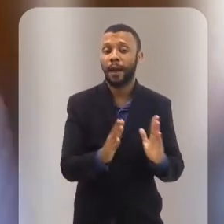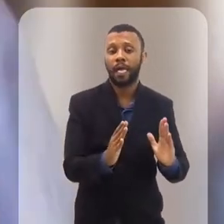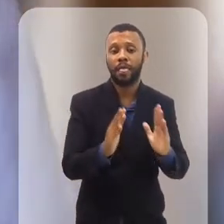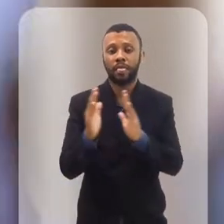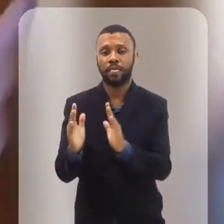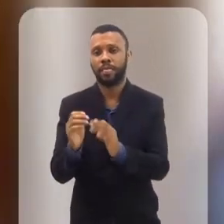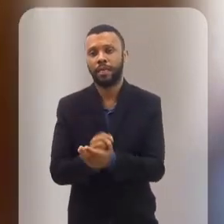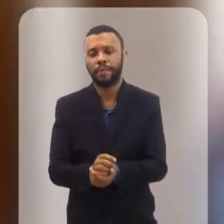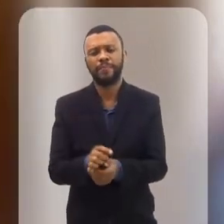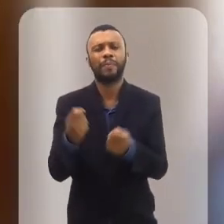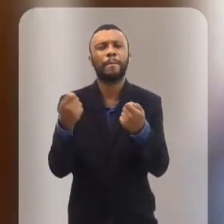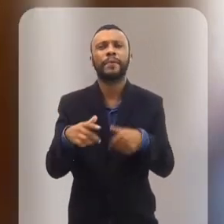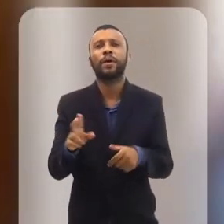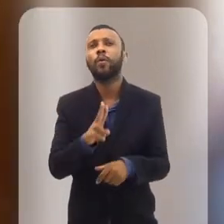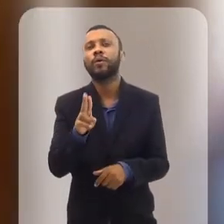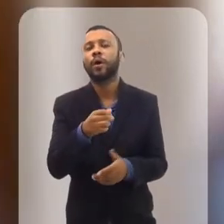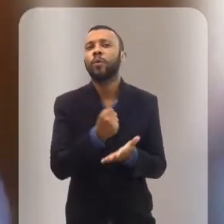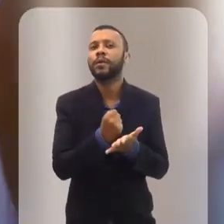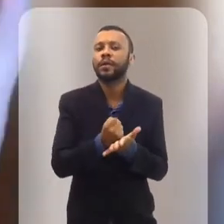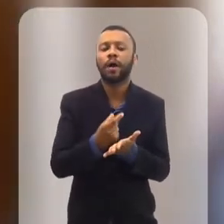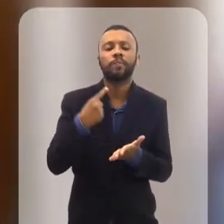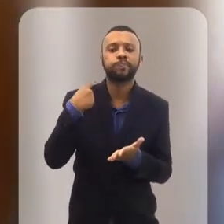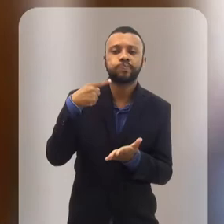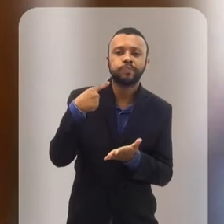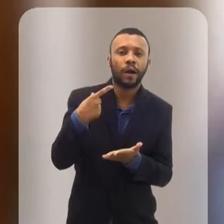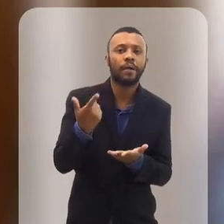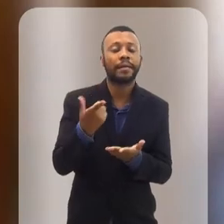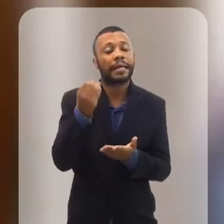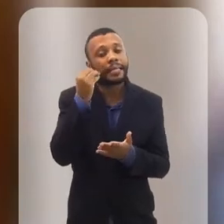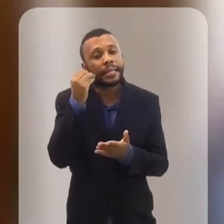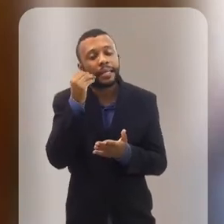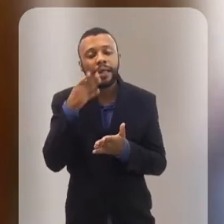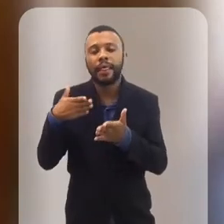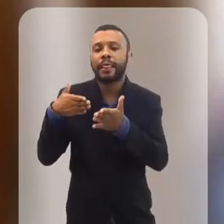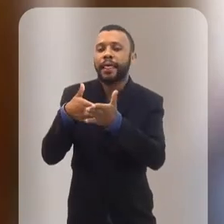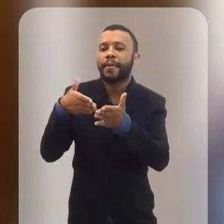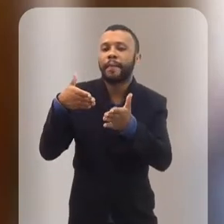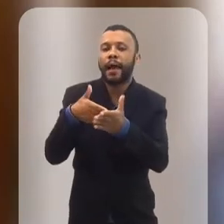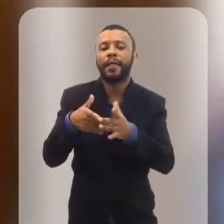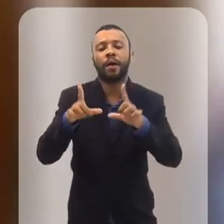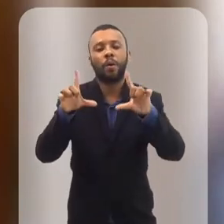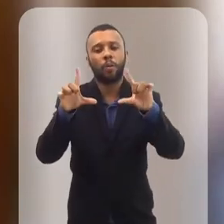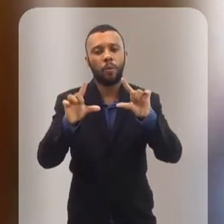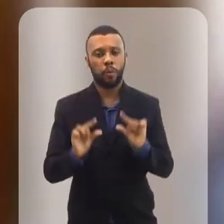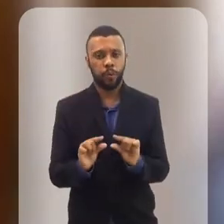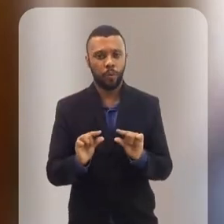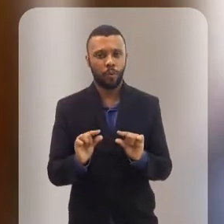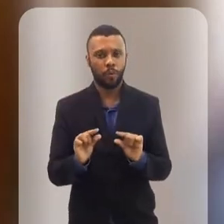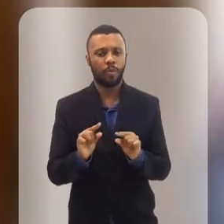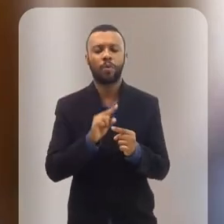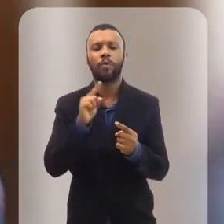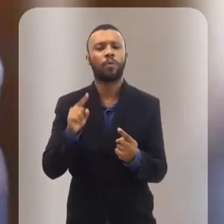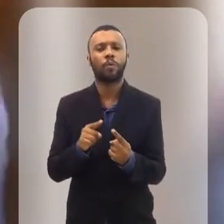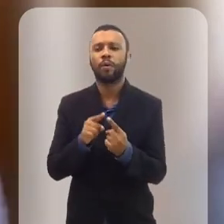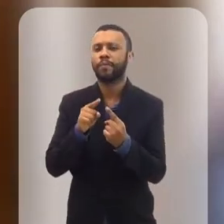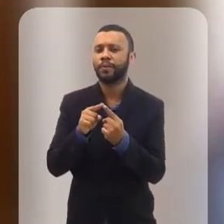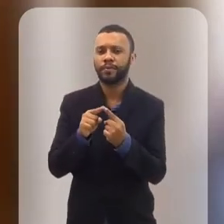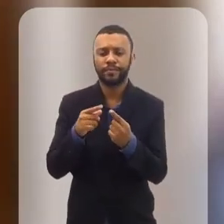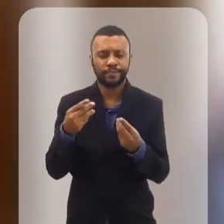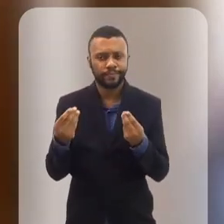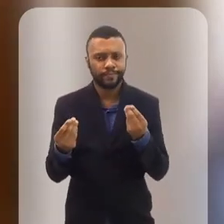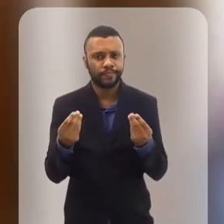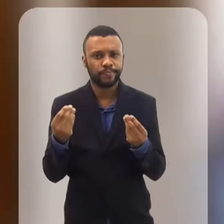de casa, ir lá, ou ter um advogado, ou fazer alguma coisa do tipo, você tentar reduzir essas barreiras